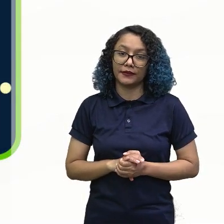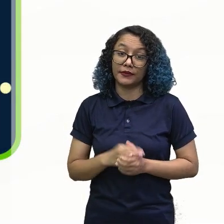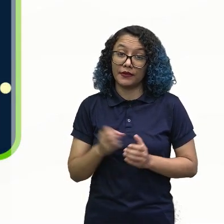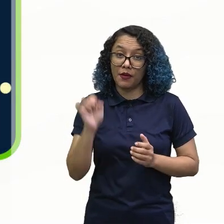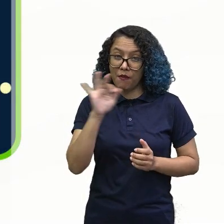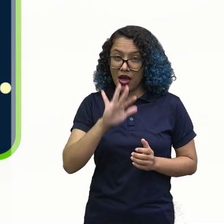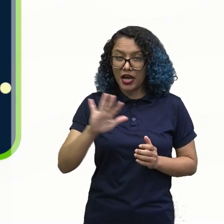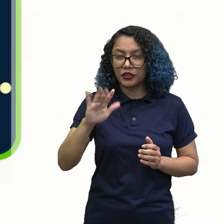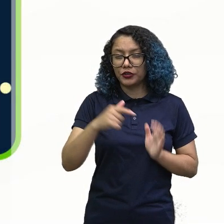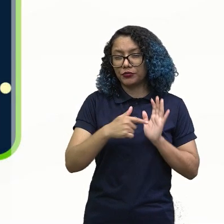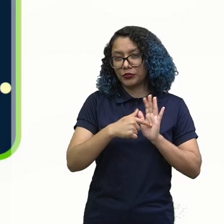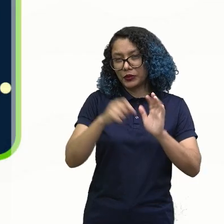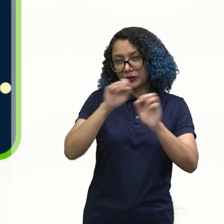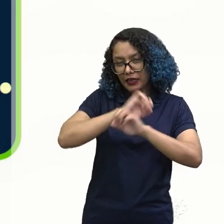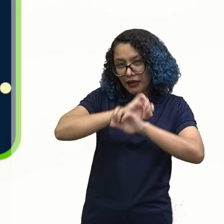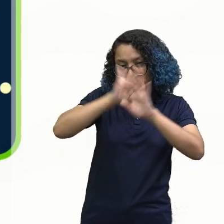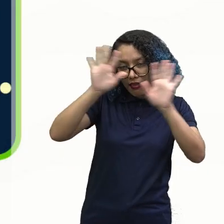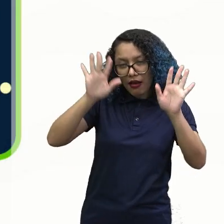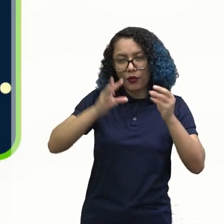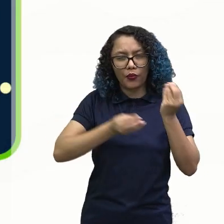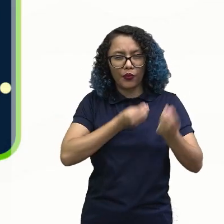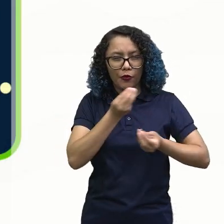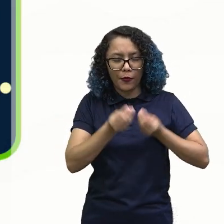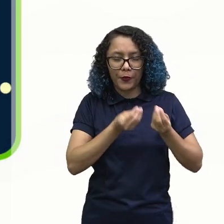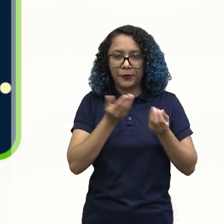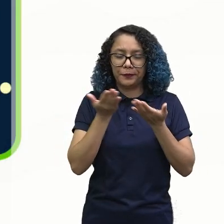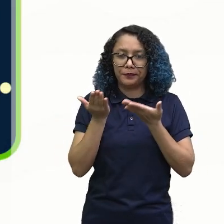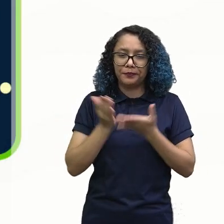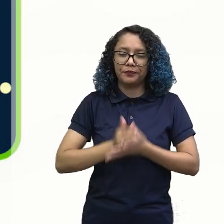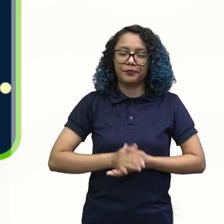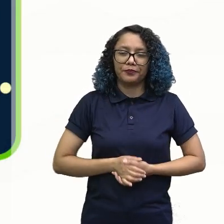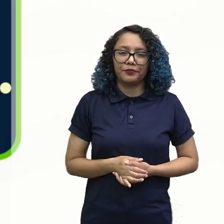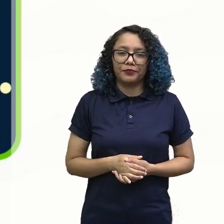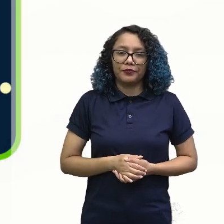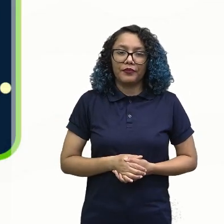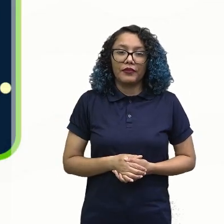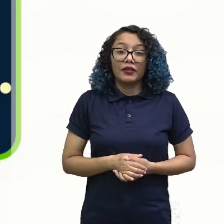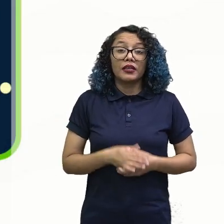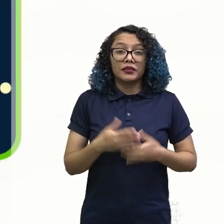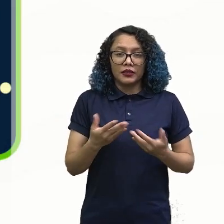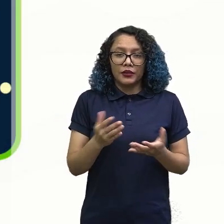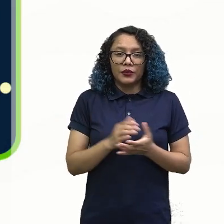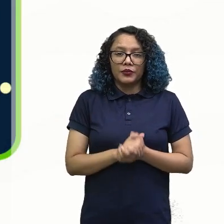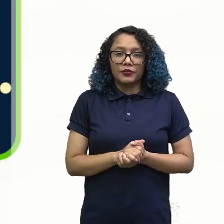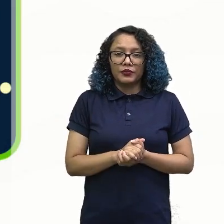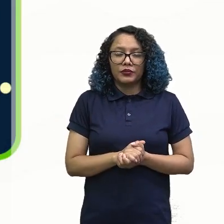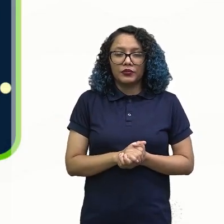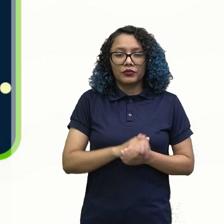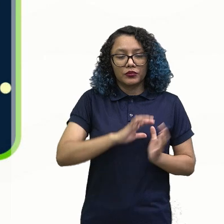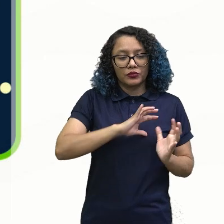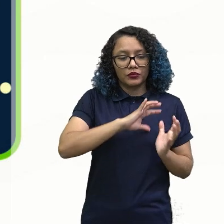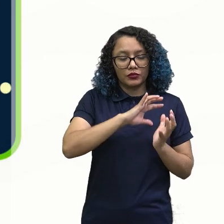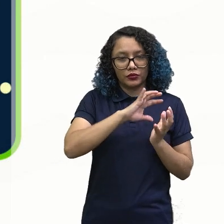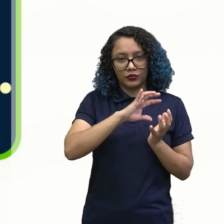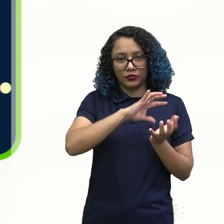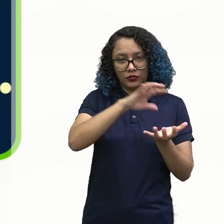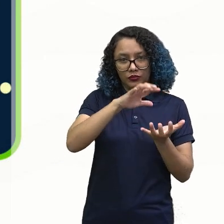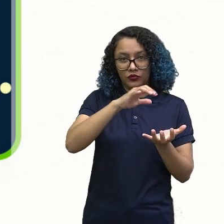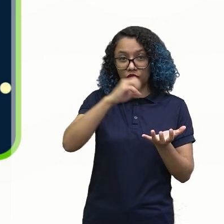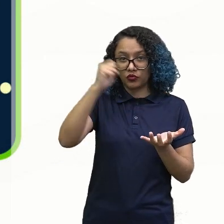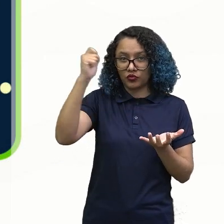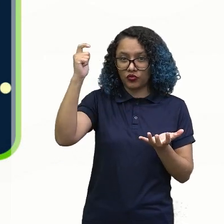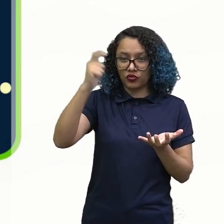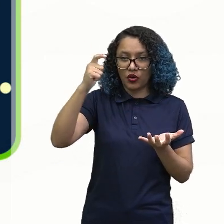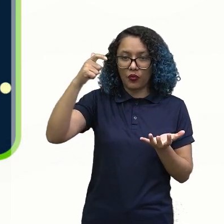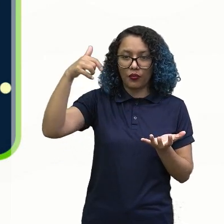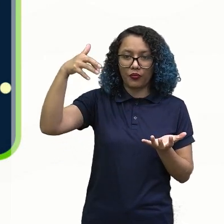só a questão do efeito estufa. O Sol, né? O Sol emite calor para a Terra. Está aqui o